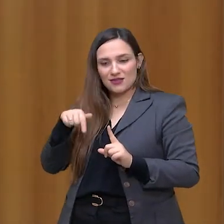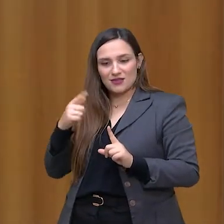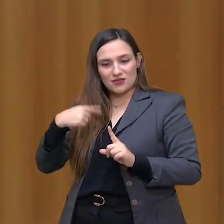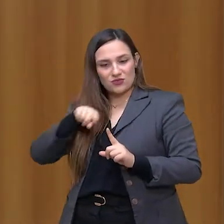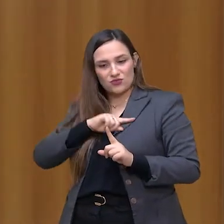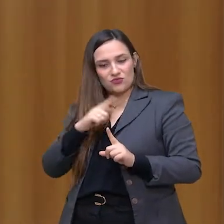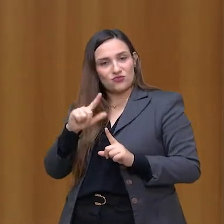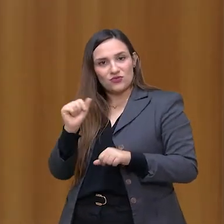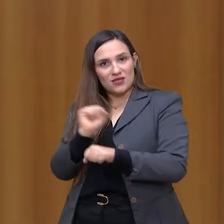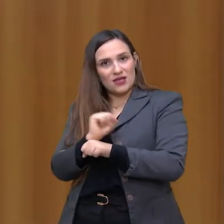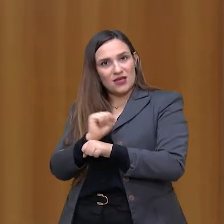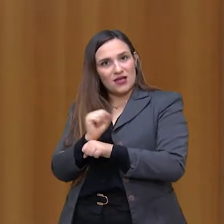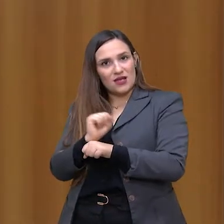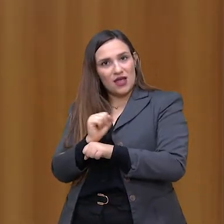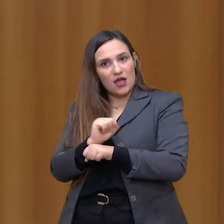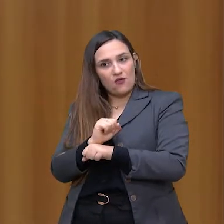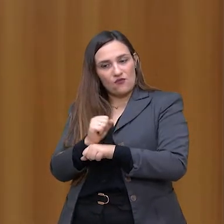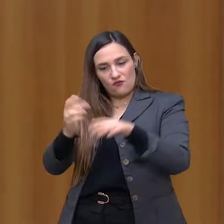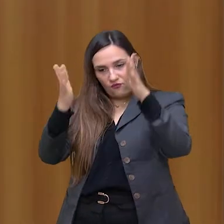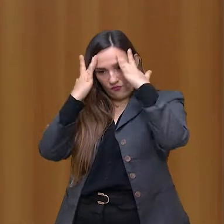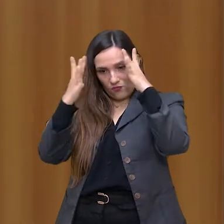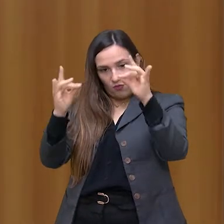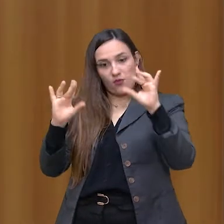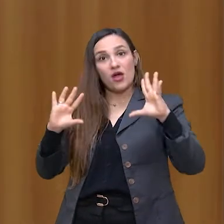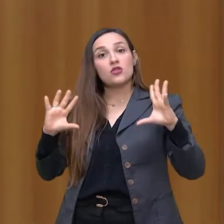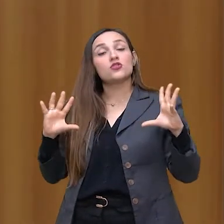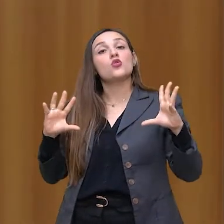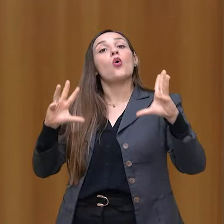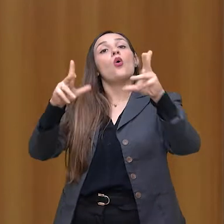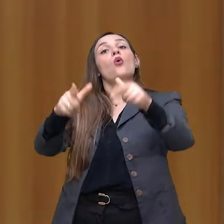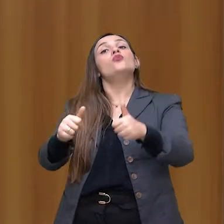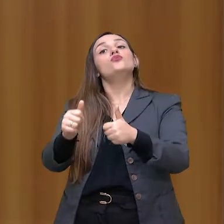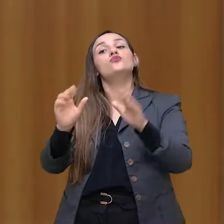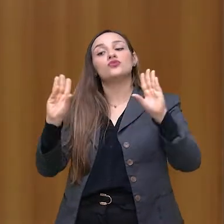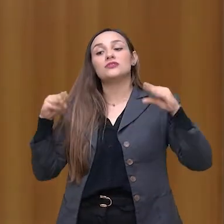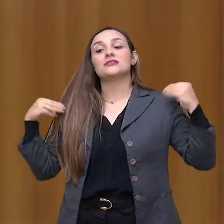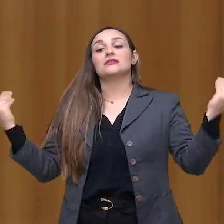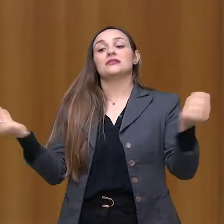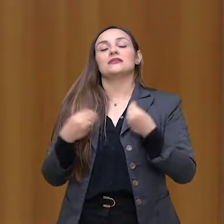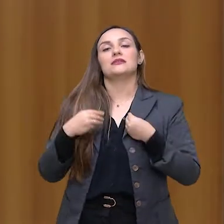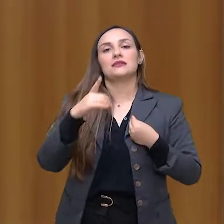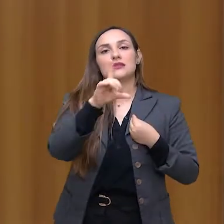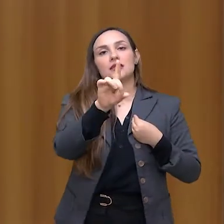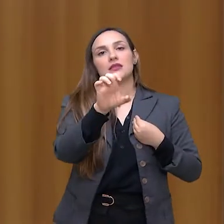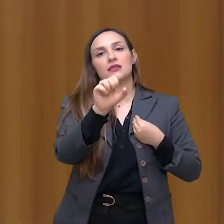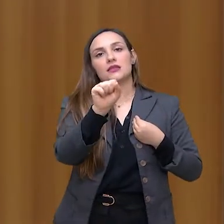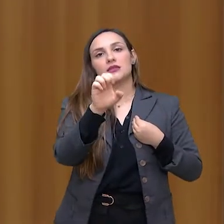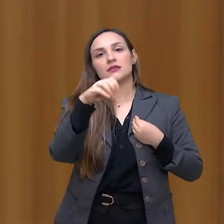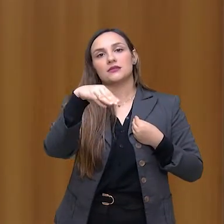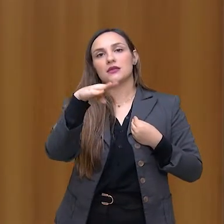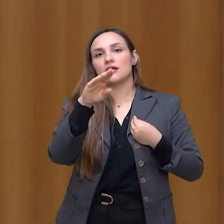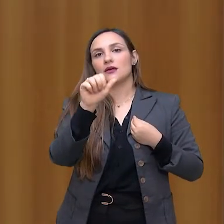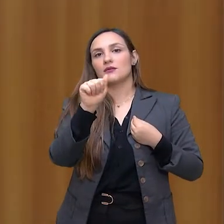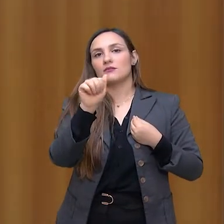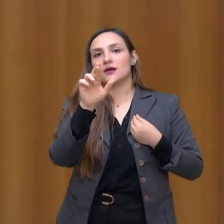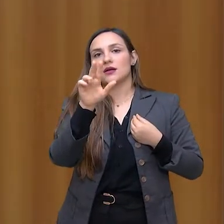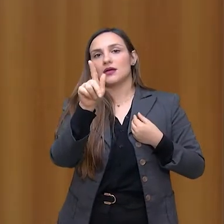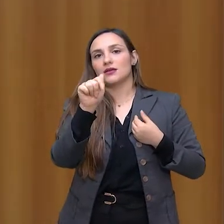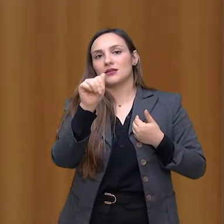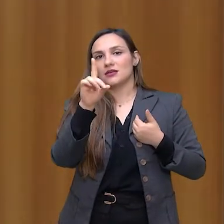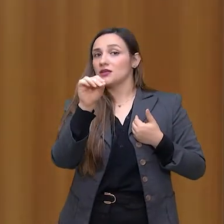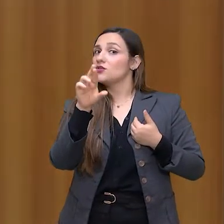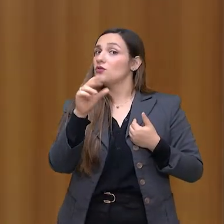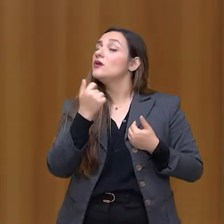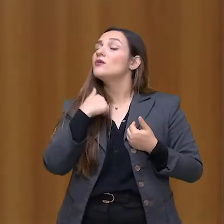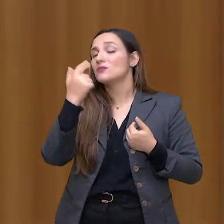não tem carro oficial para todos os desembargadores. Ele não trabalha assim. Eu acho que é uma questão de responsabilidade ambiental e social também.